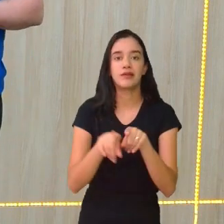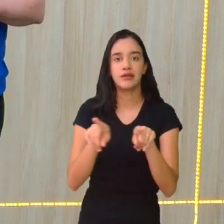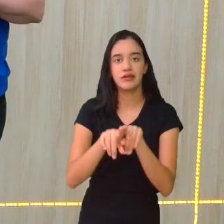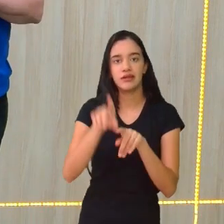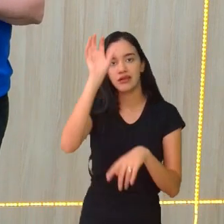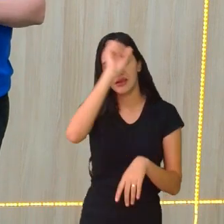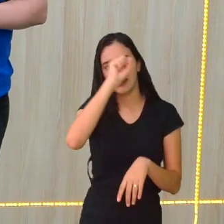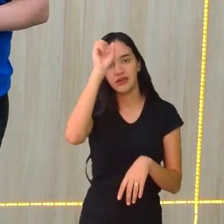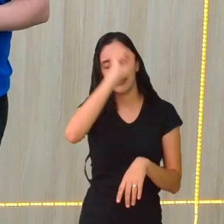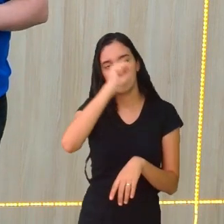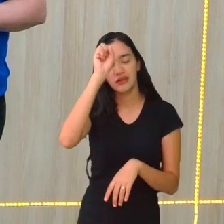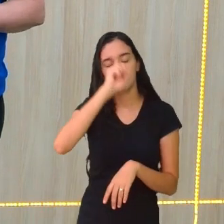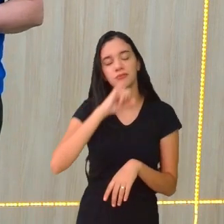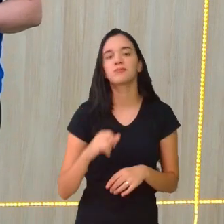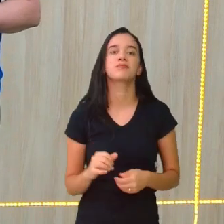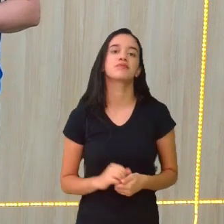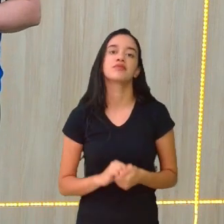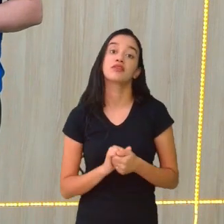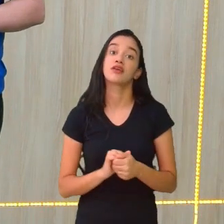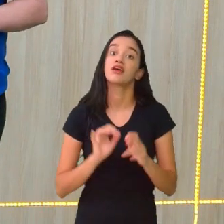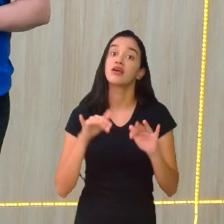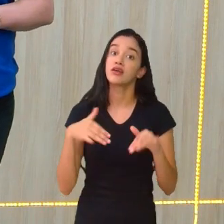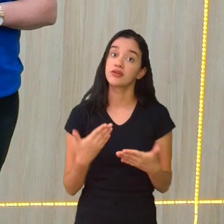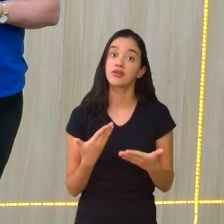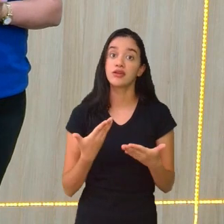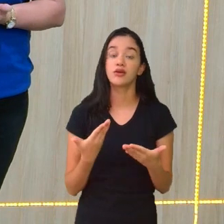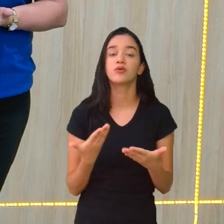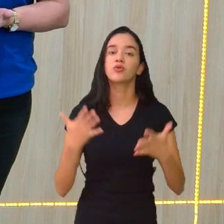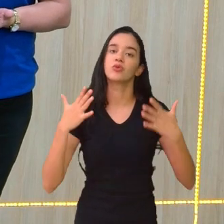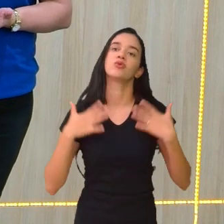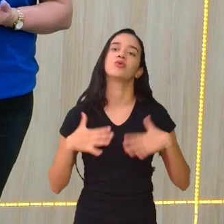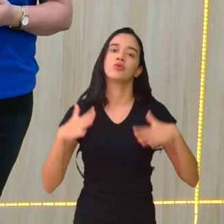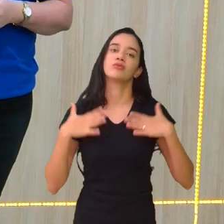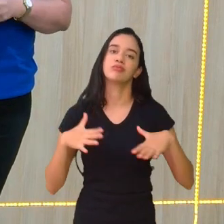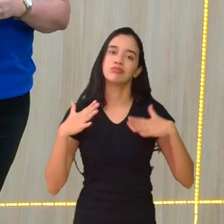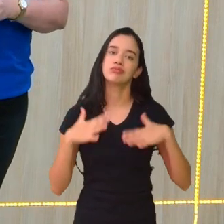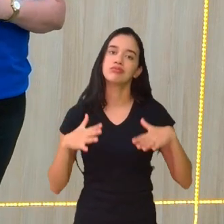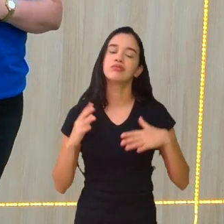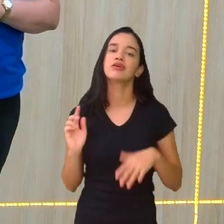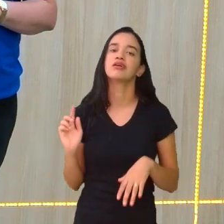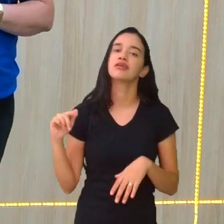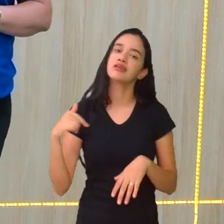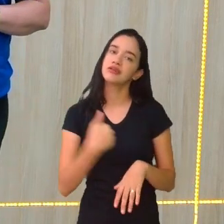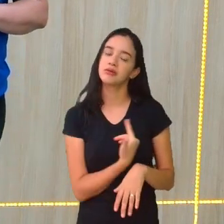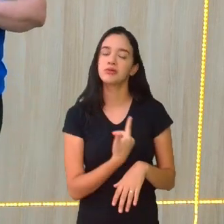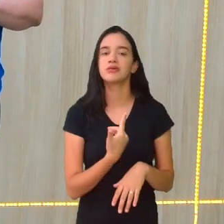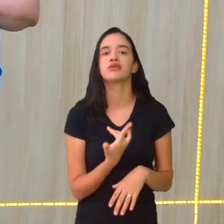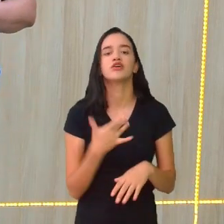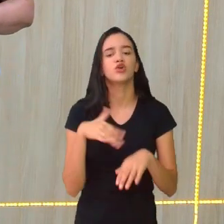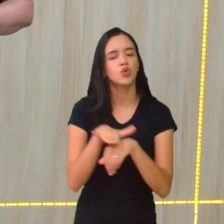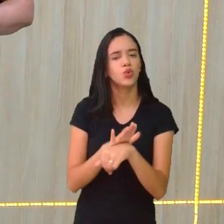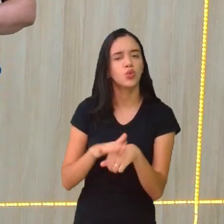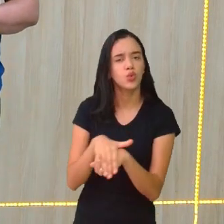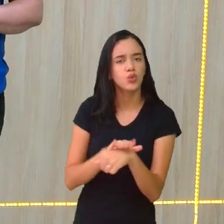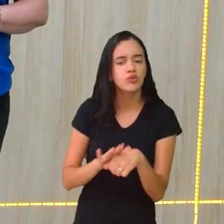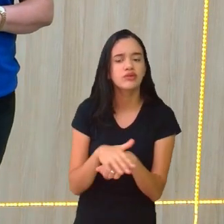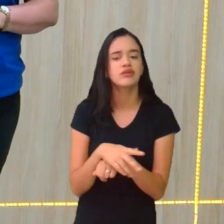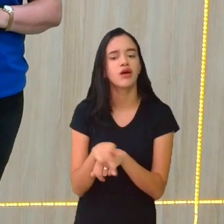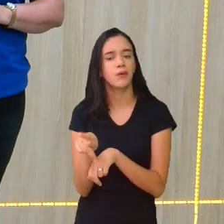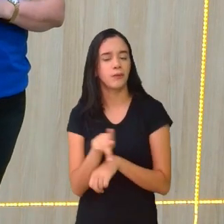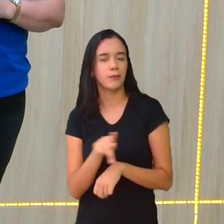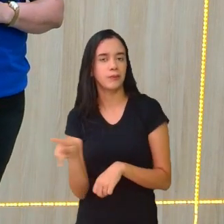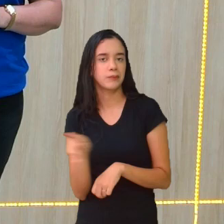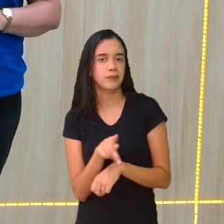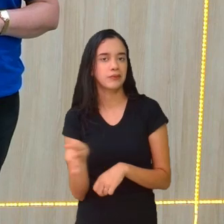Aprendizagens se recompõem, não é? Então, minha gente, com tranquilidade, a gente vai lá, não é? E conversa com o